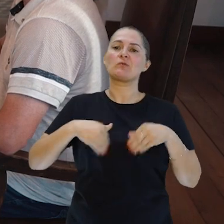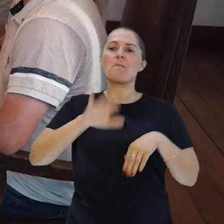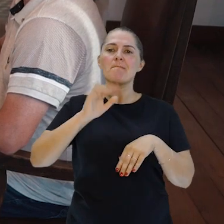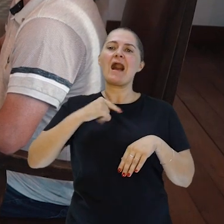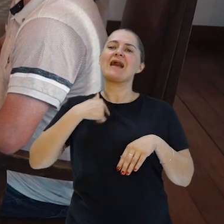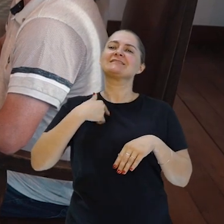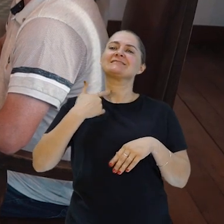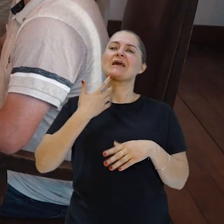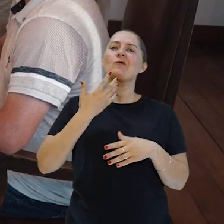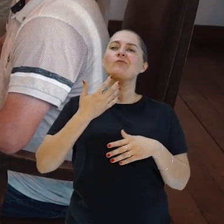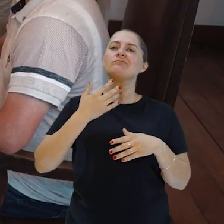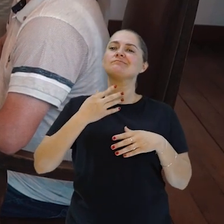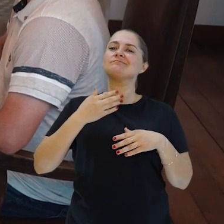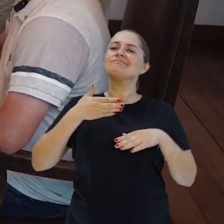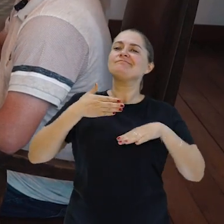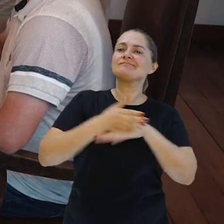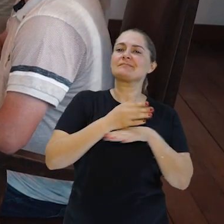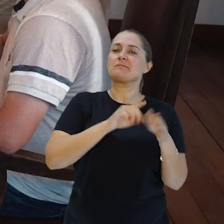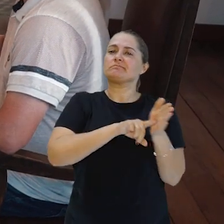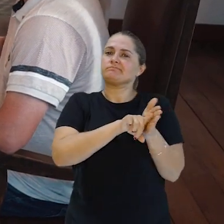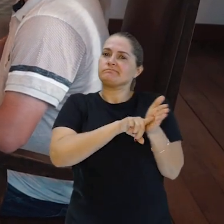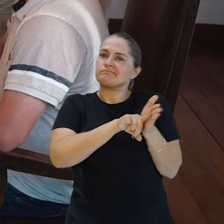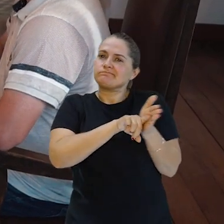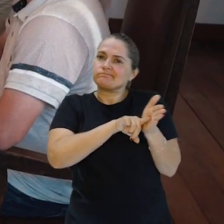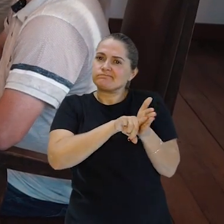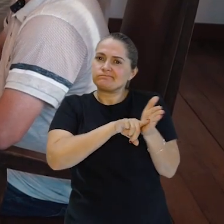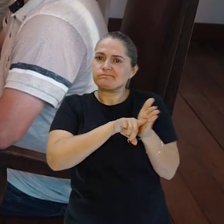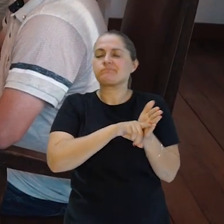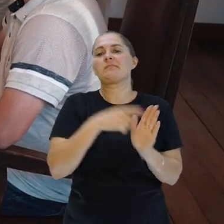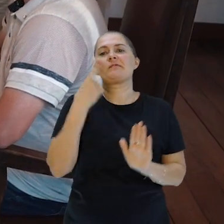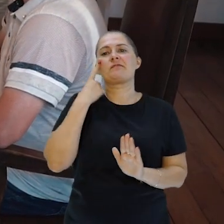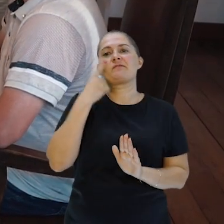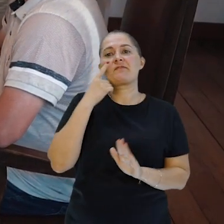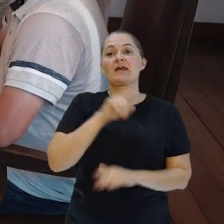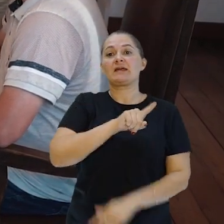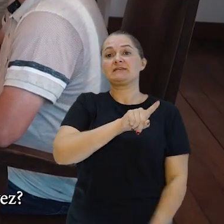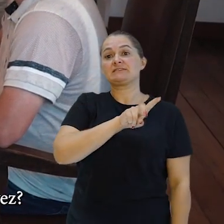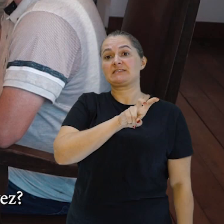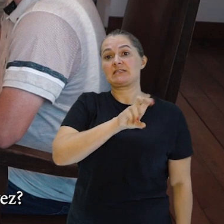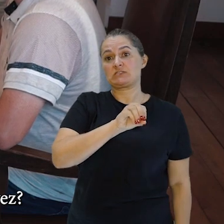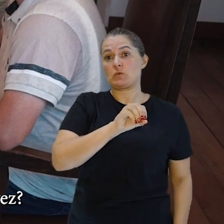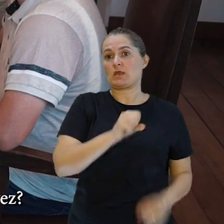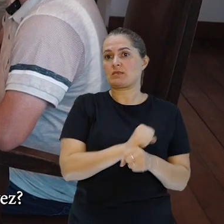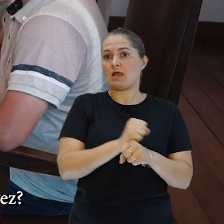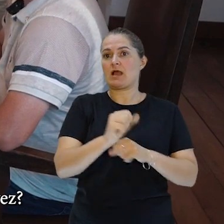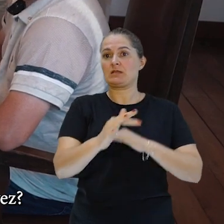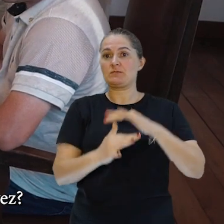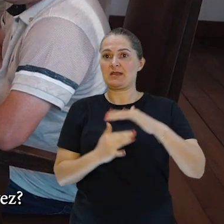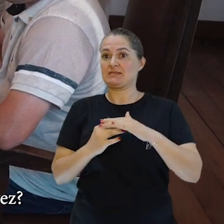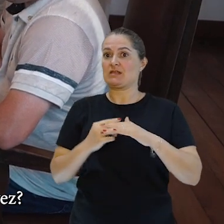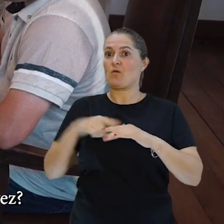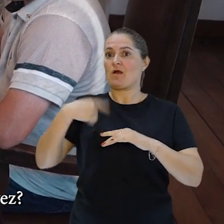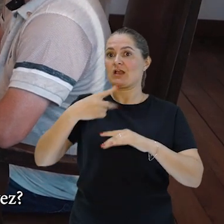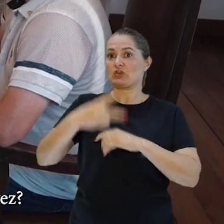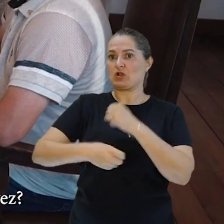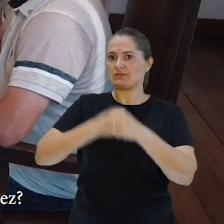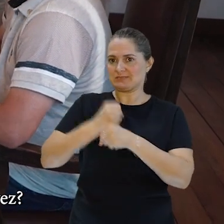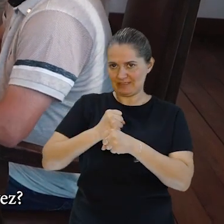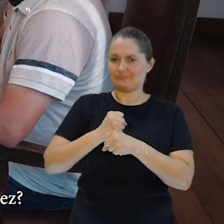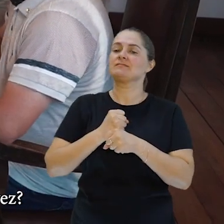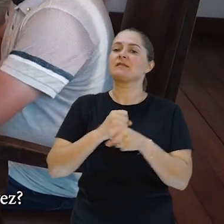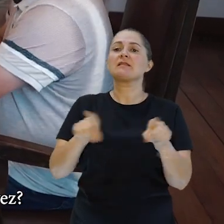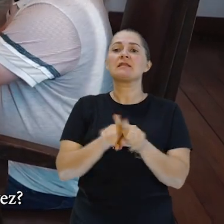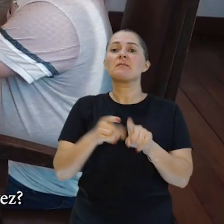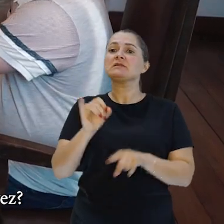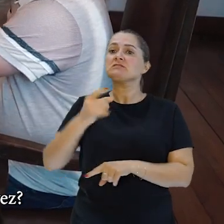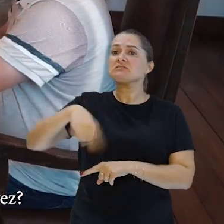mais como pesquisador, pesquisando uma parte dos 150 anos da imigração, que é daqui a 2 anos, né? E